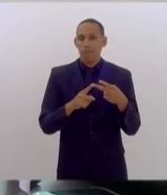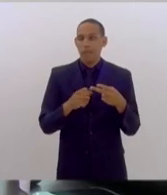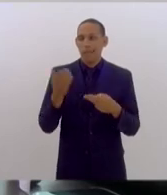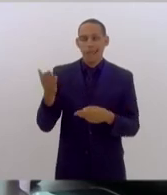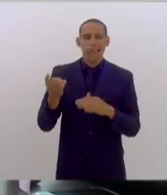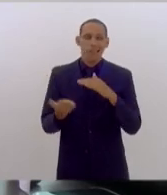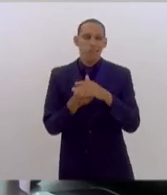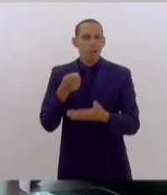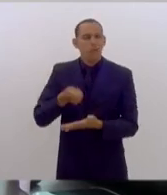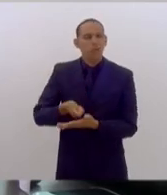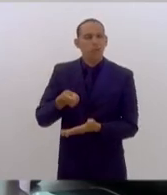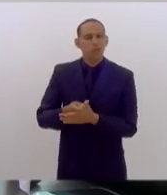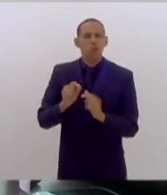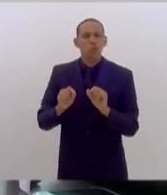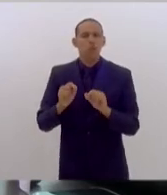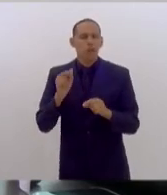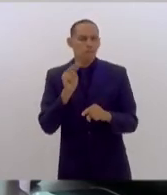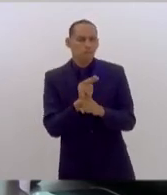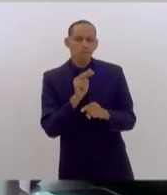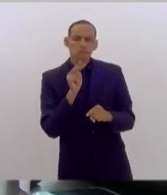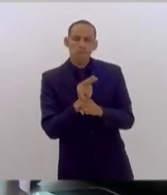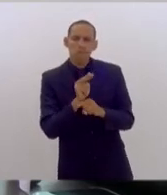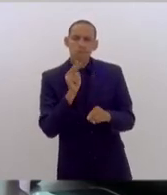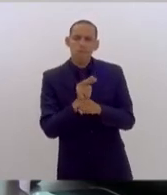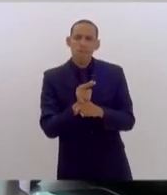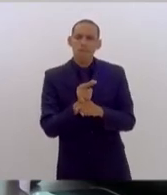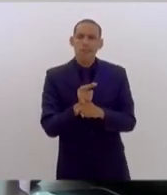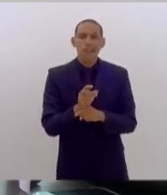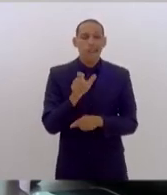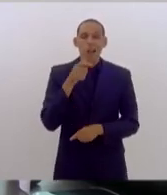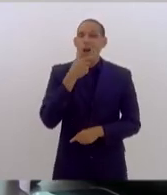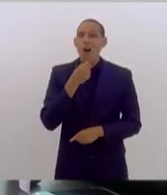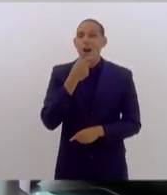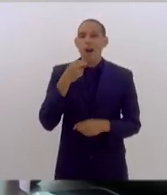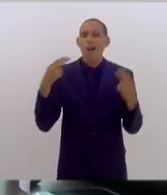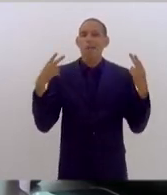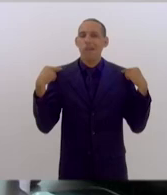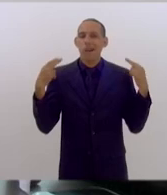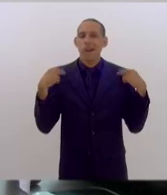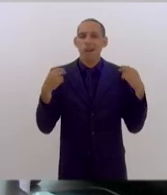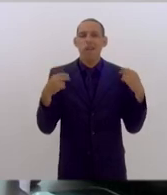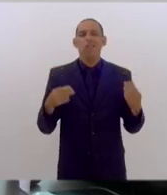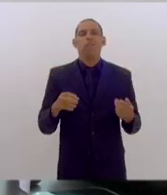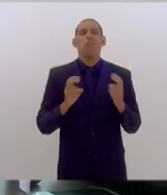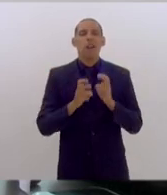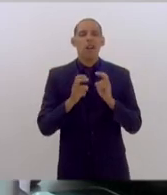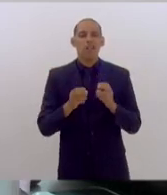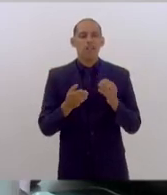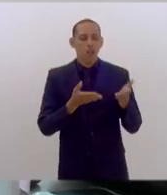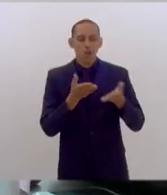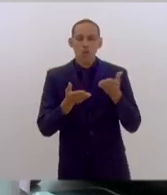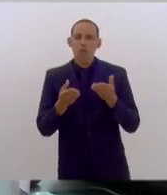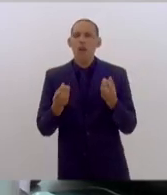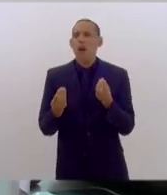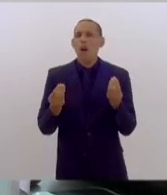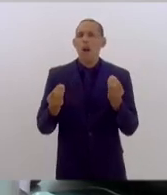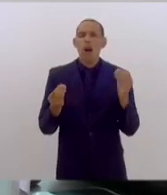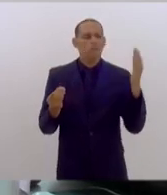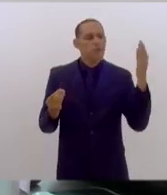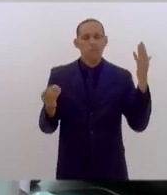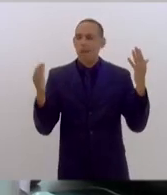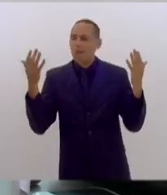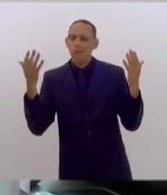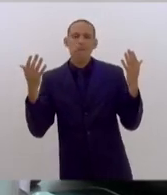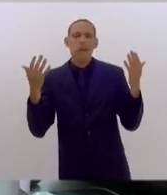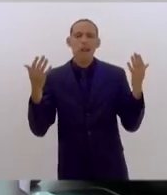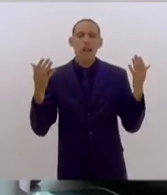concessionária implantar o sistema de segurança monitoramento e permite ao maquinista e GH toda a lateral do trem instalação de câmeras espelho defensores nós percebemos isso